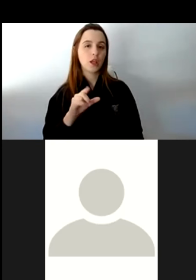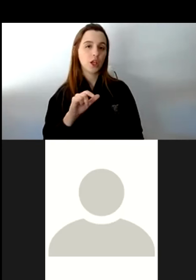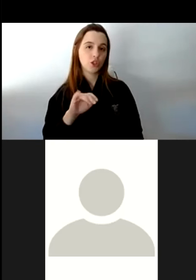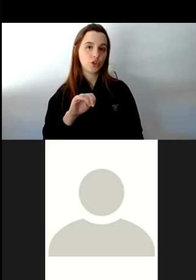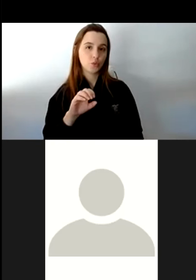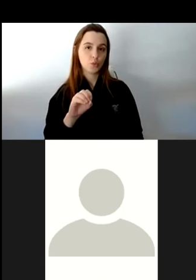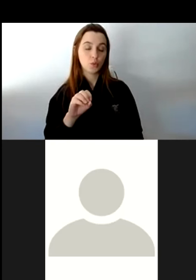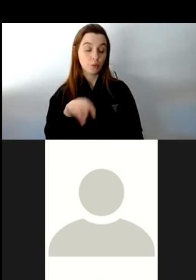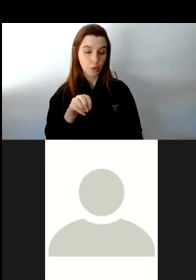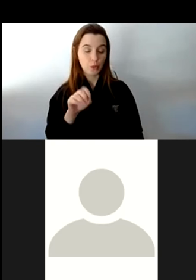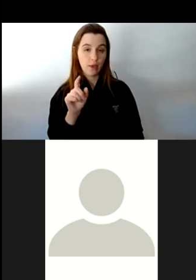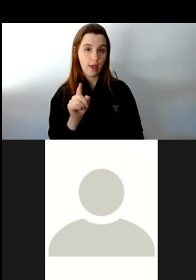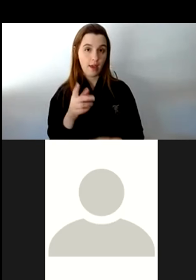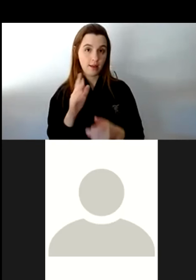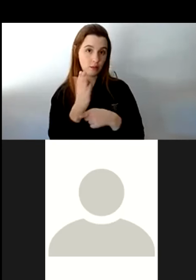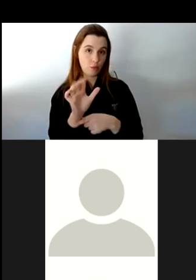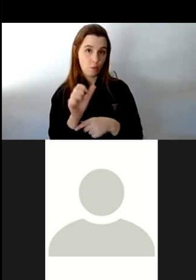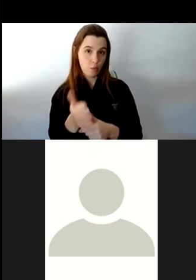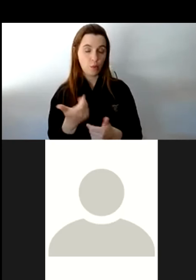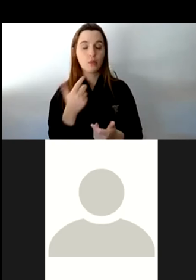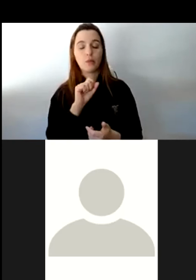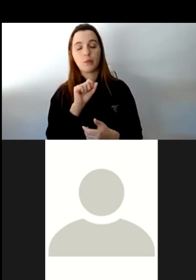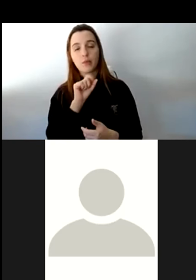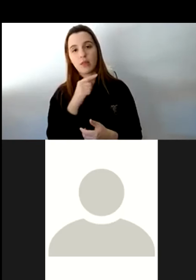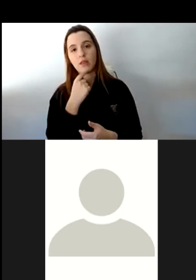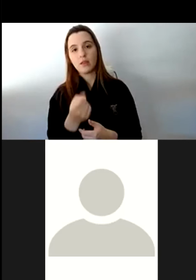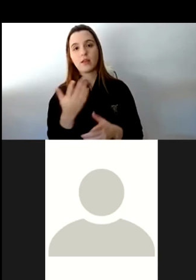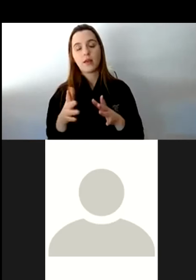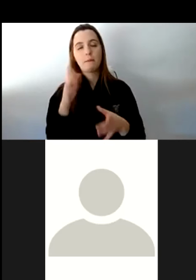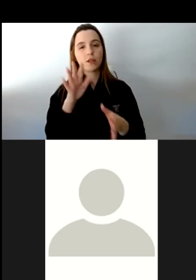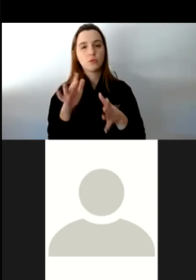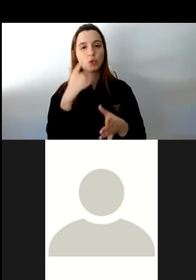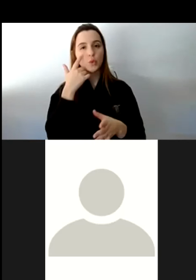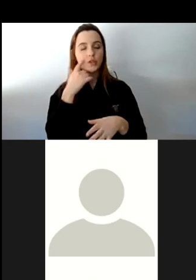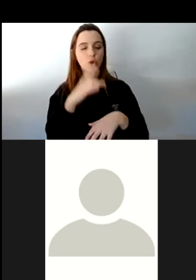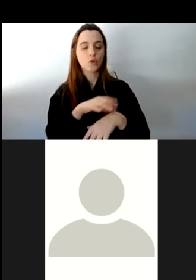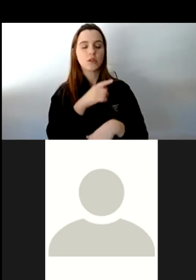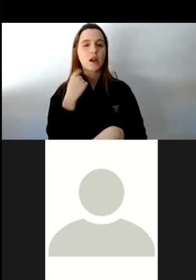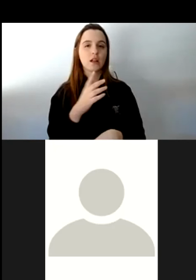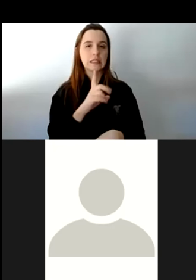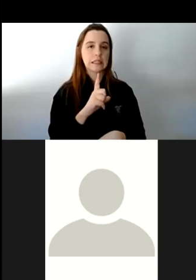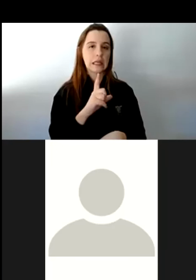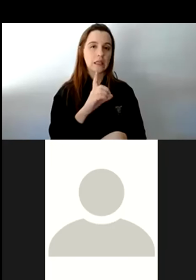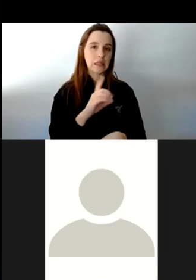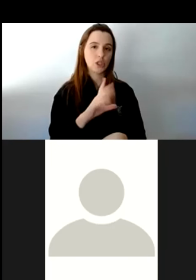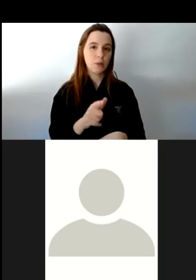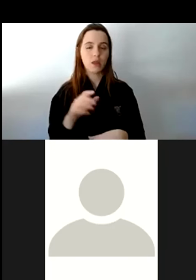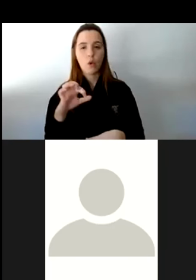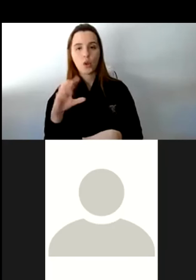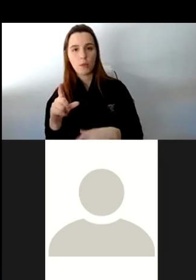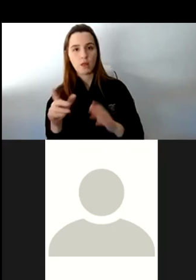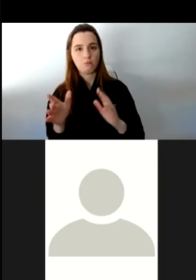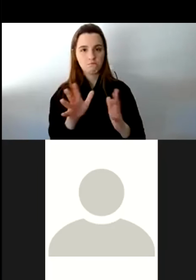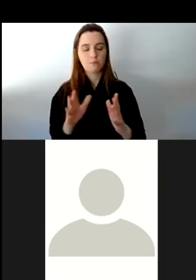dizer que estão reconhecidas como doenças raras entre 6.000 a 8.000, que têm uma baixa prevalência